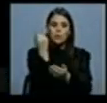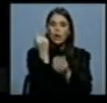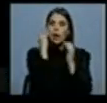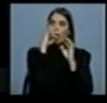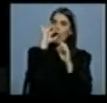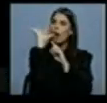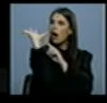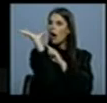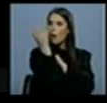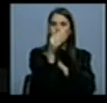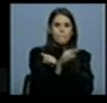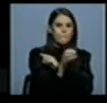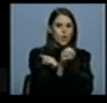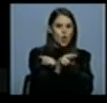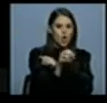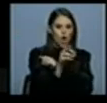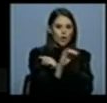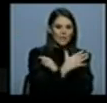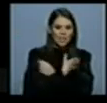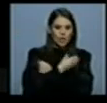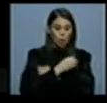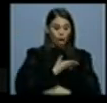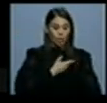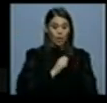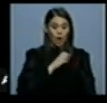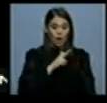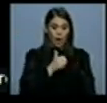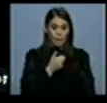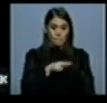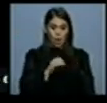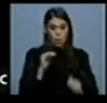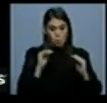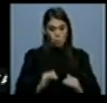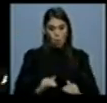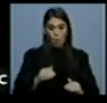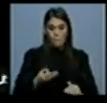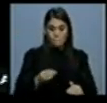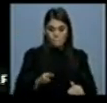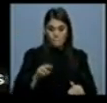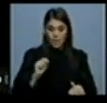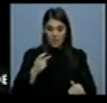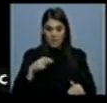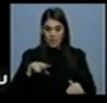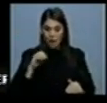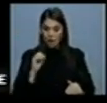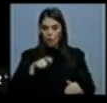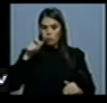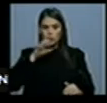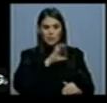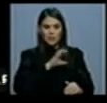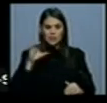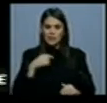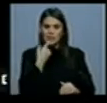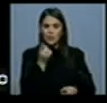mais monóxido de carbono do que metano, e quando olhamos para aquilo que deve ser o equilíbrio térmico de uma atmosfera, os cientistas dizem que isto